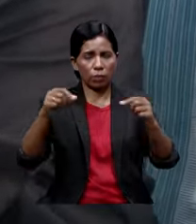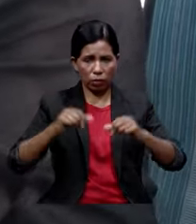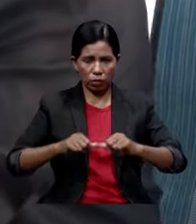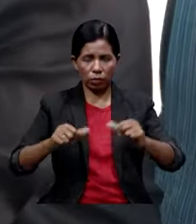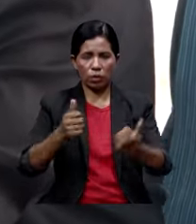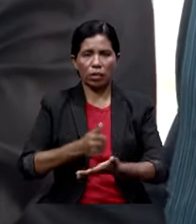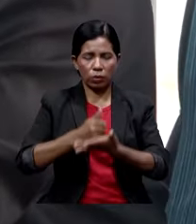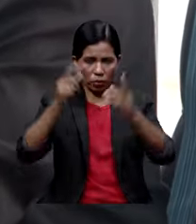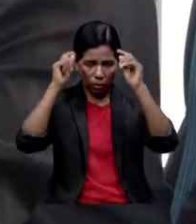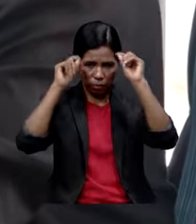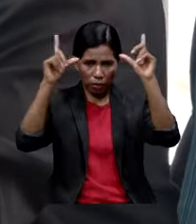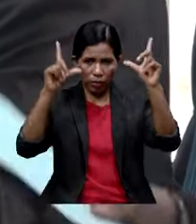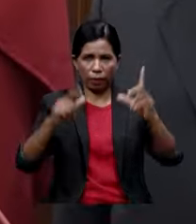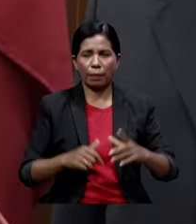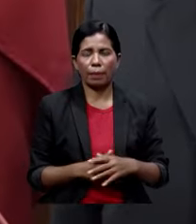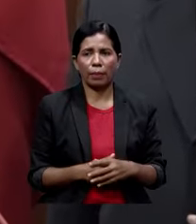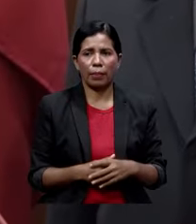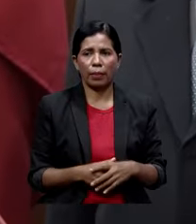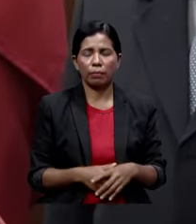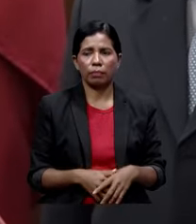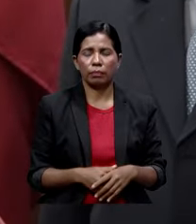a apoiar Timor-Leste.